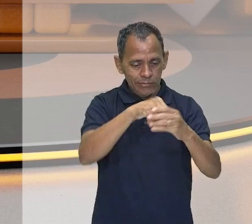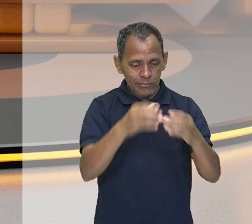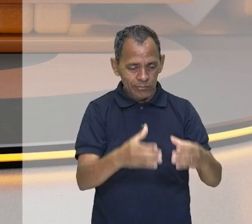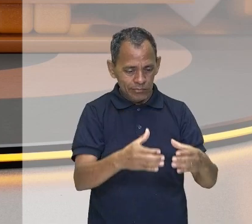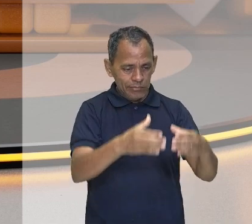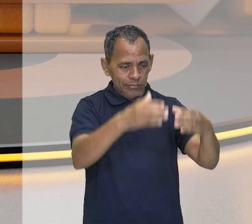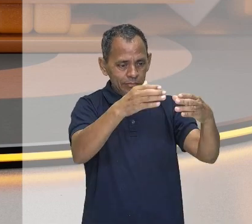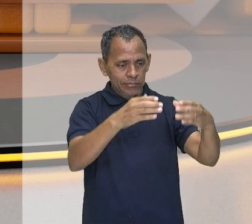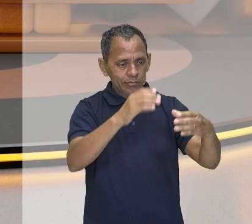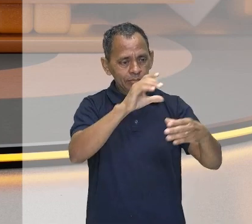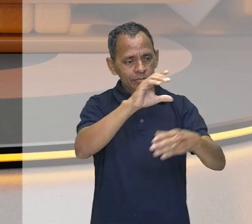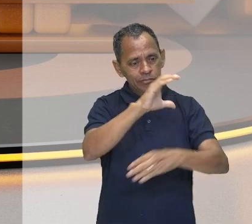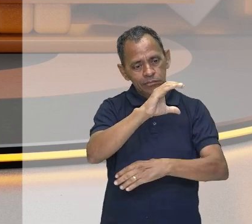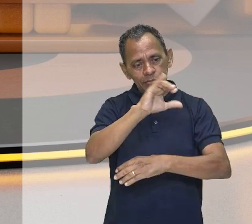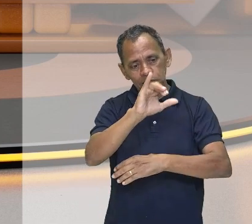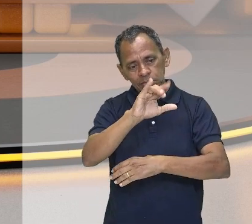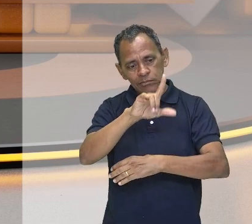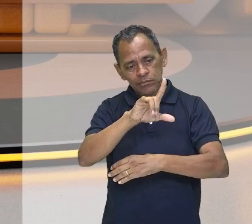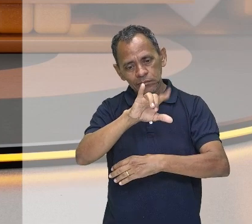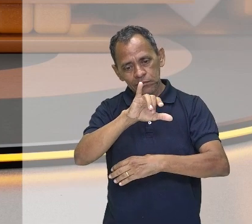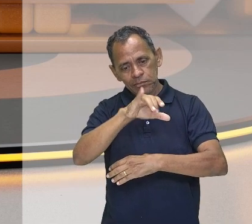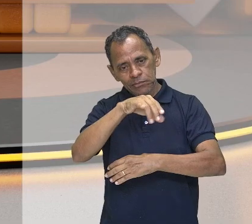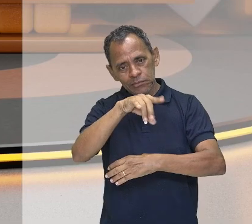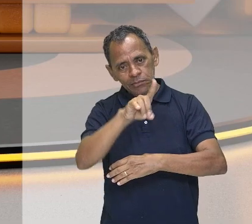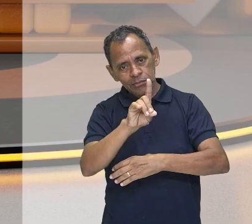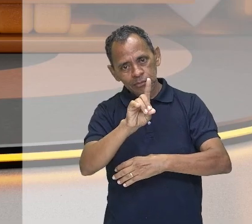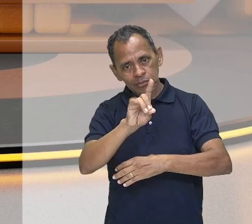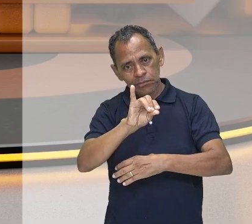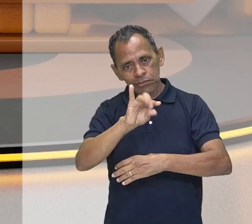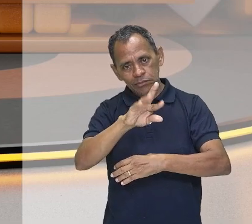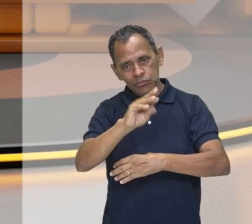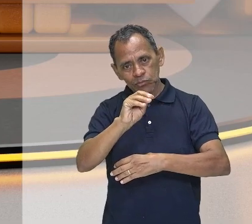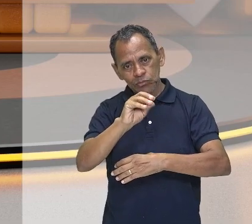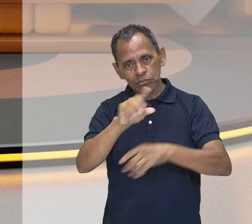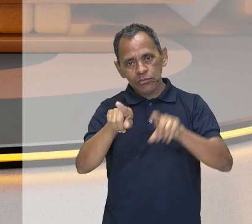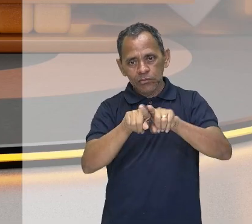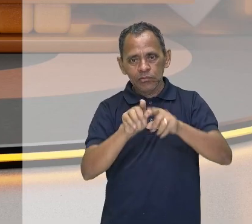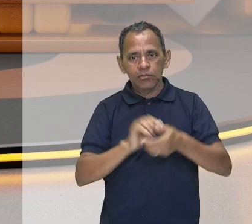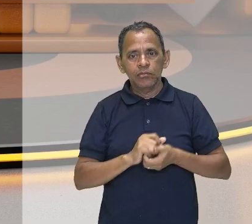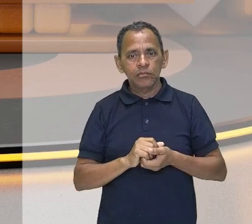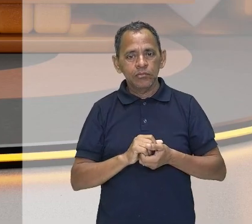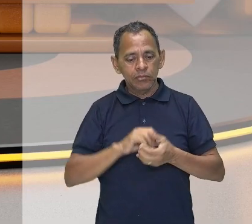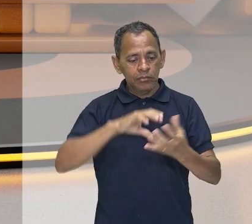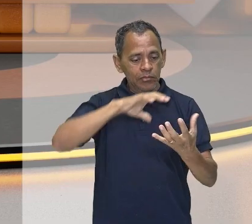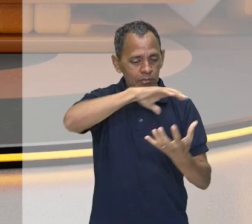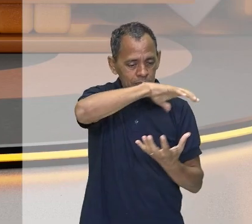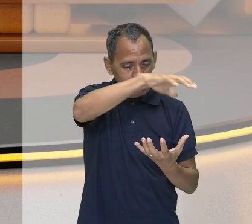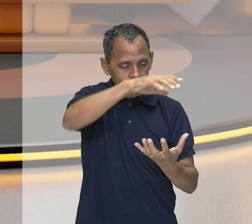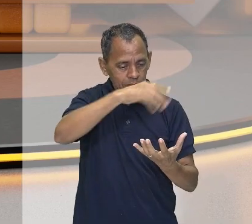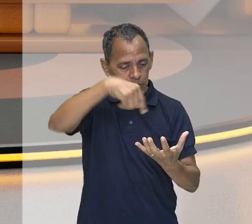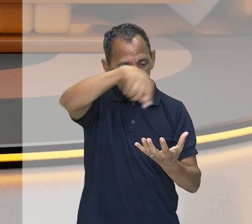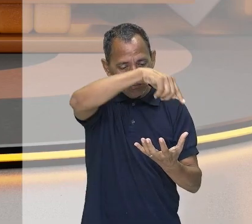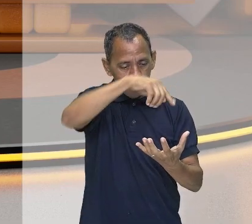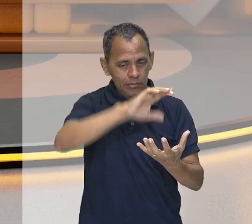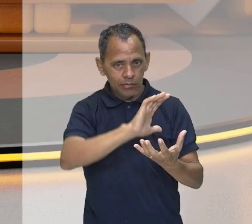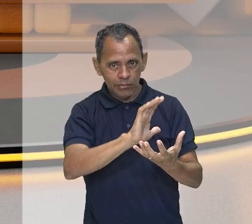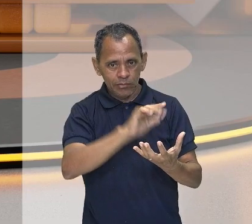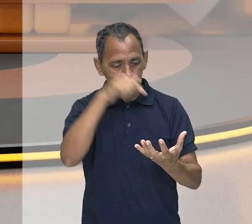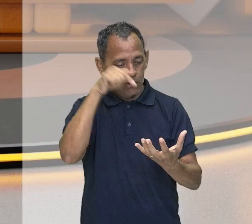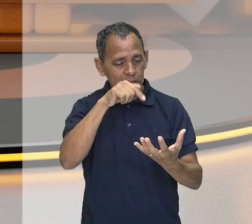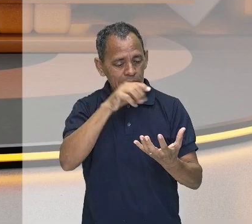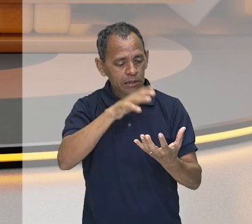projetada a partir de uma estrutura cilíndrica que vai envolver o globo terrestre. E quando a gente desenrola essa